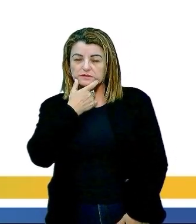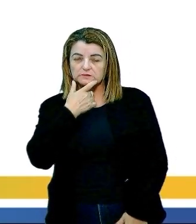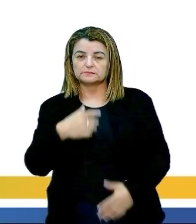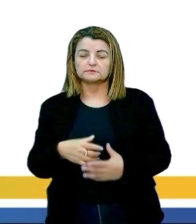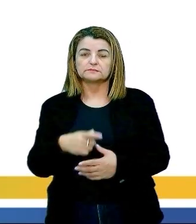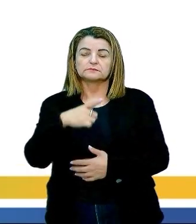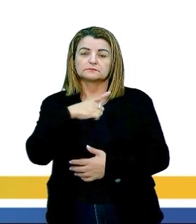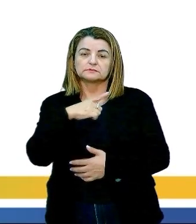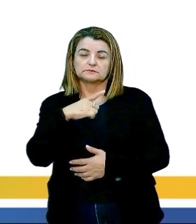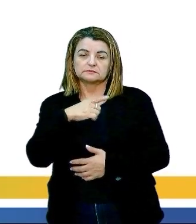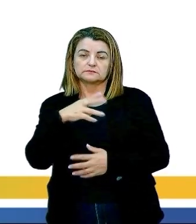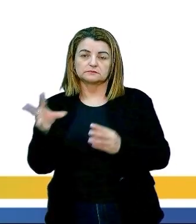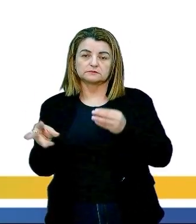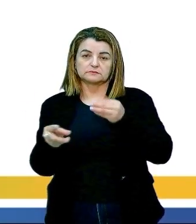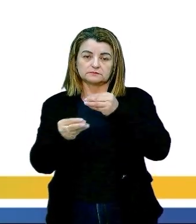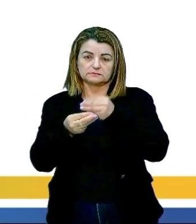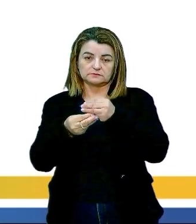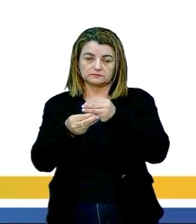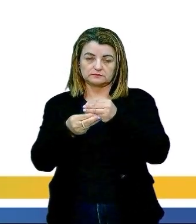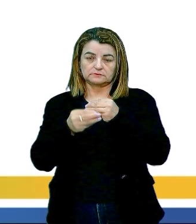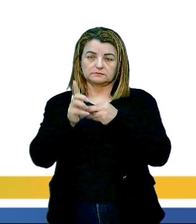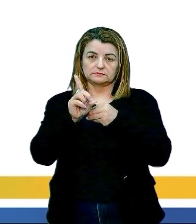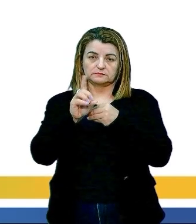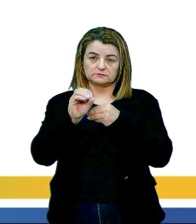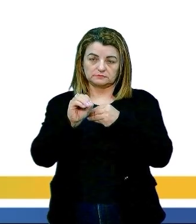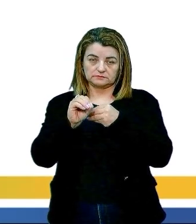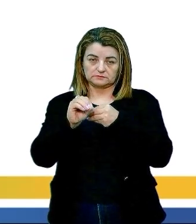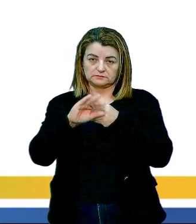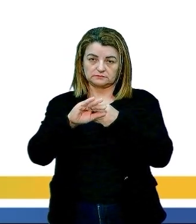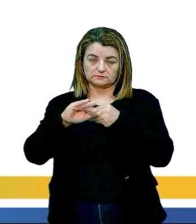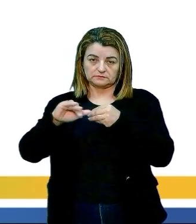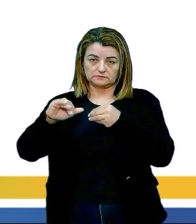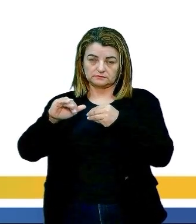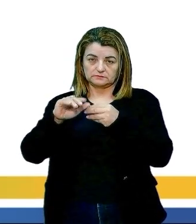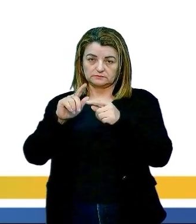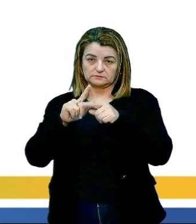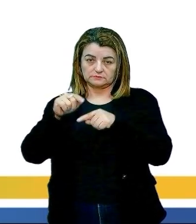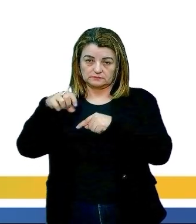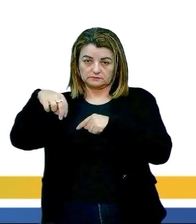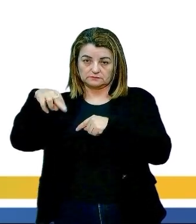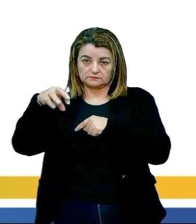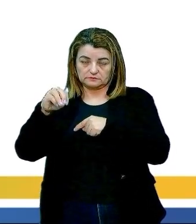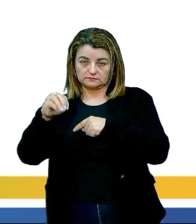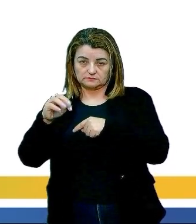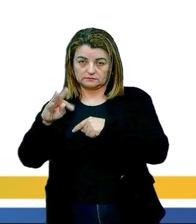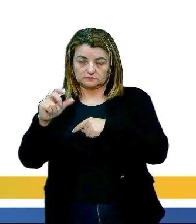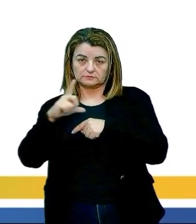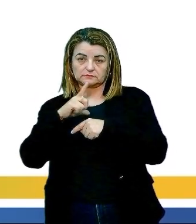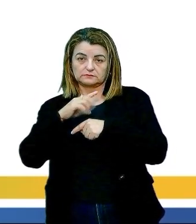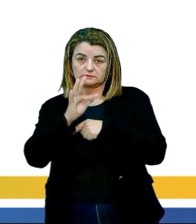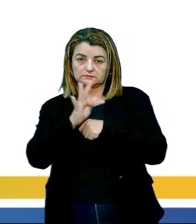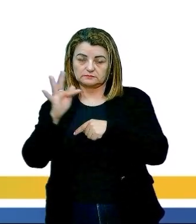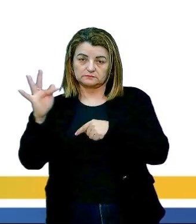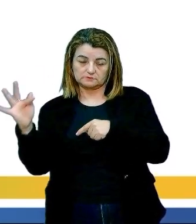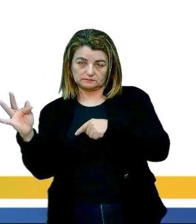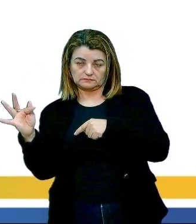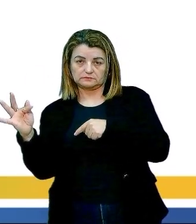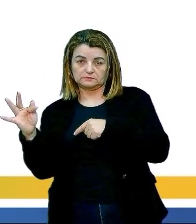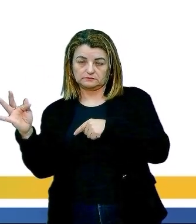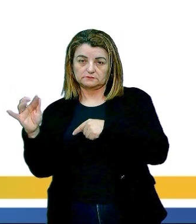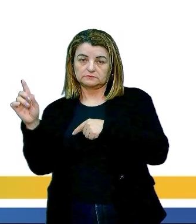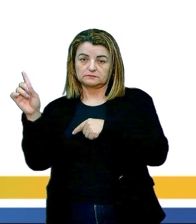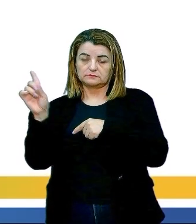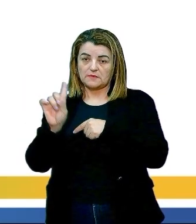nós temos que acrescentar o do mais o not para formular uma frase negativa. Olhem